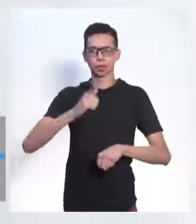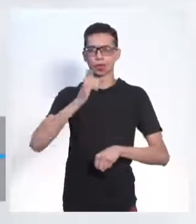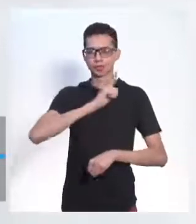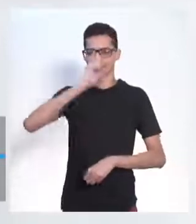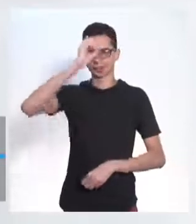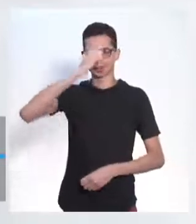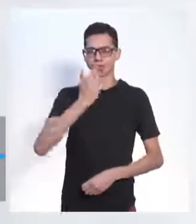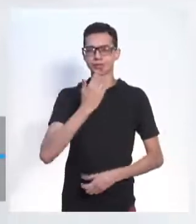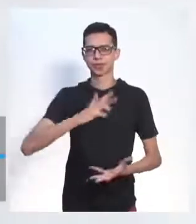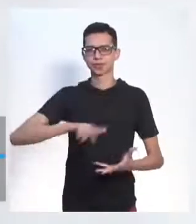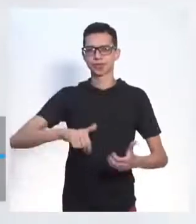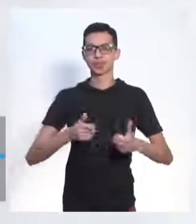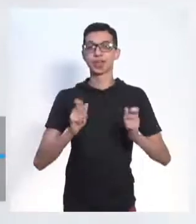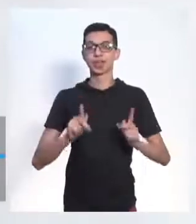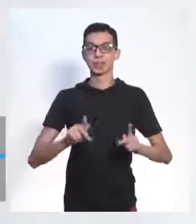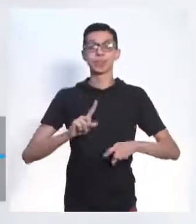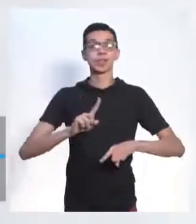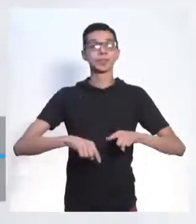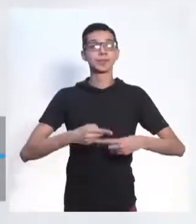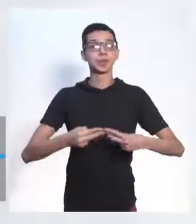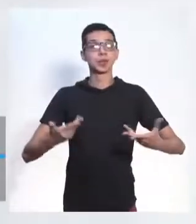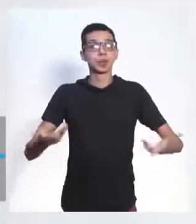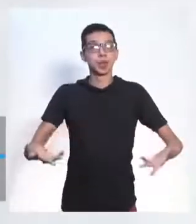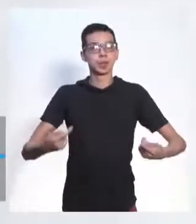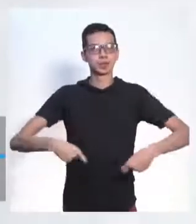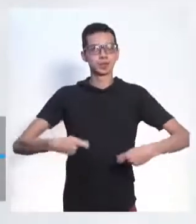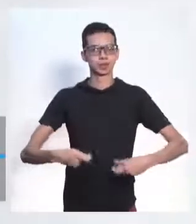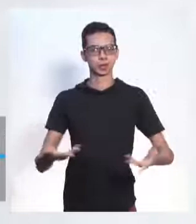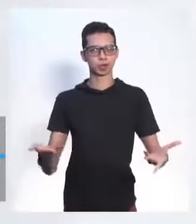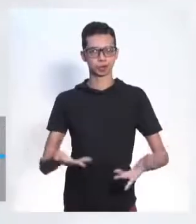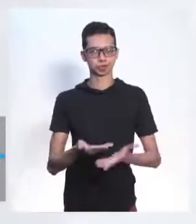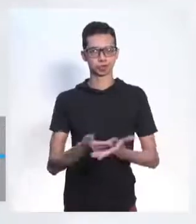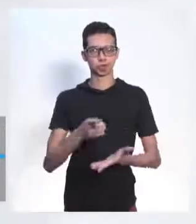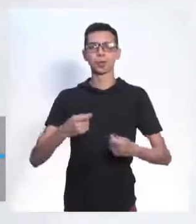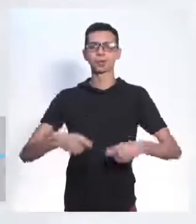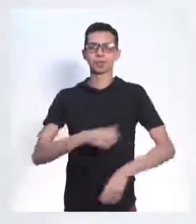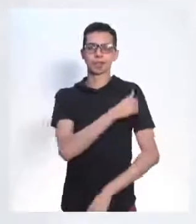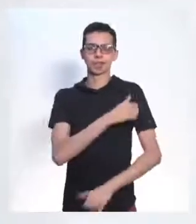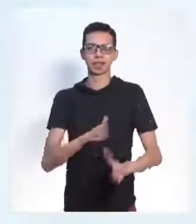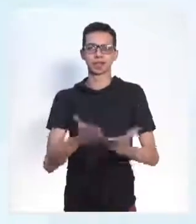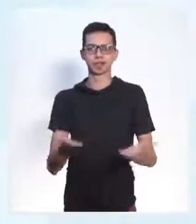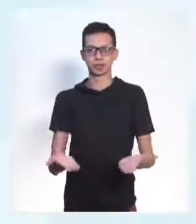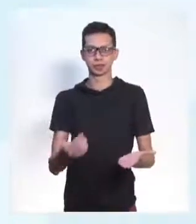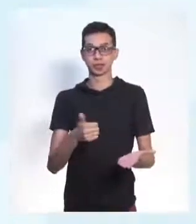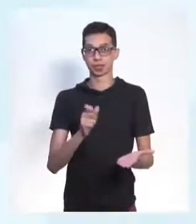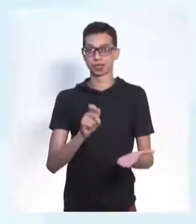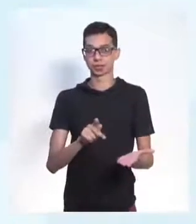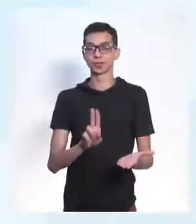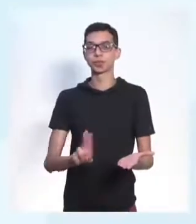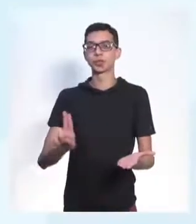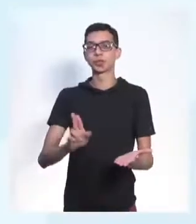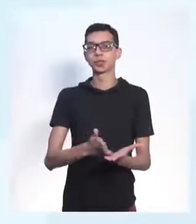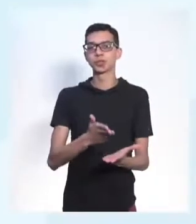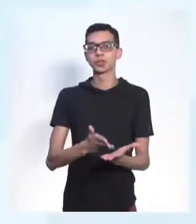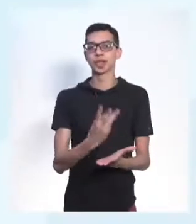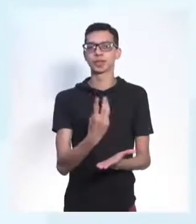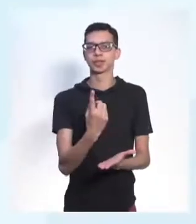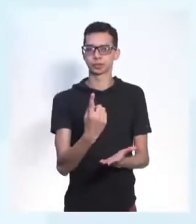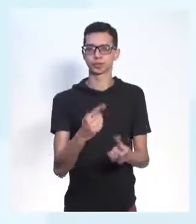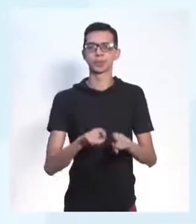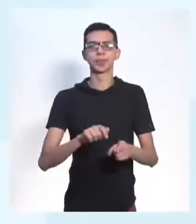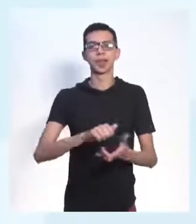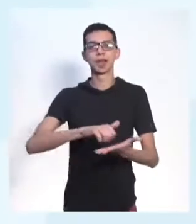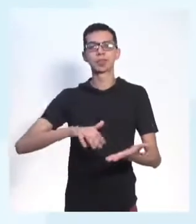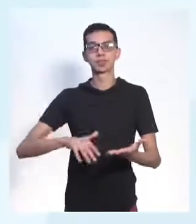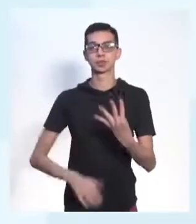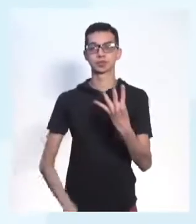falar um pouquinho dos materiais que vocês vão precisar para a aula de hoje. Vocês vão precisar do caderno do aluno, né? A gente vai usar a página 31. A